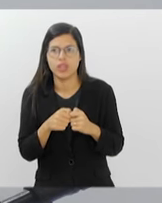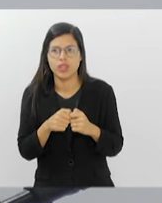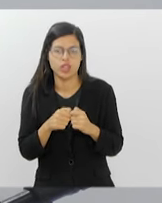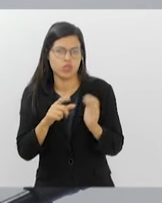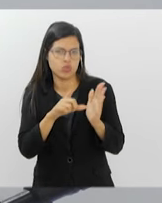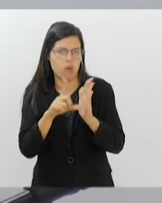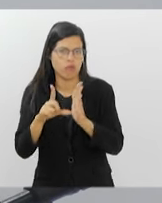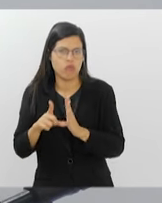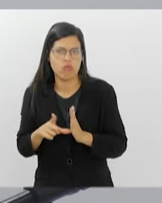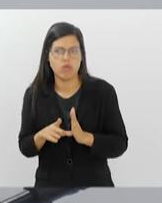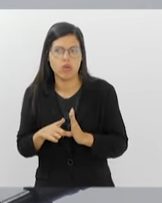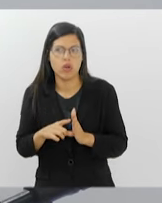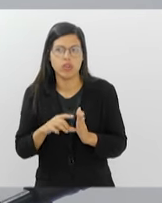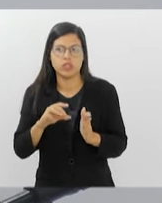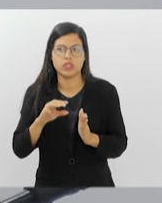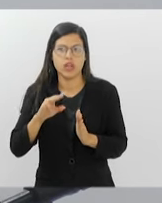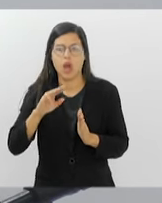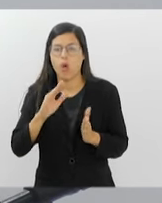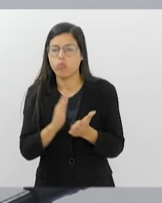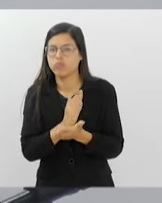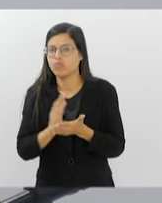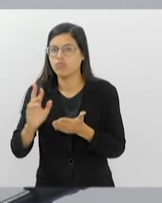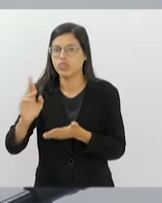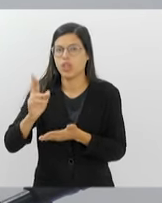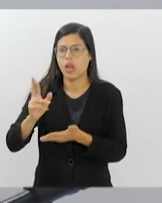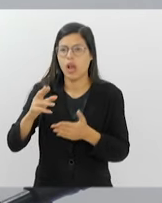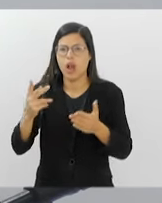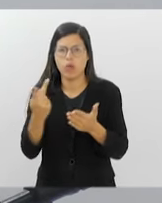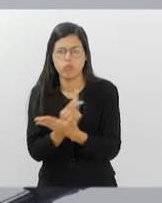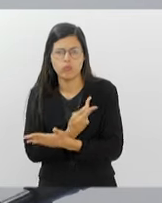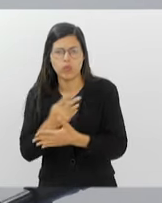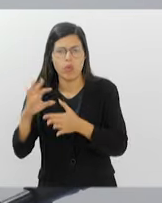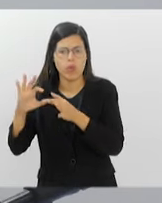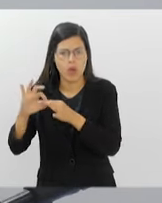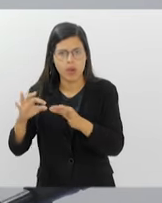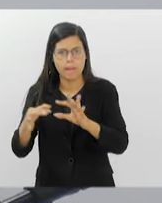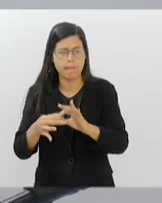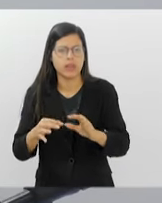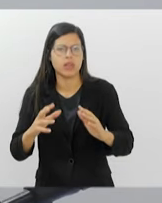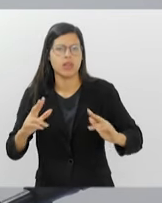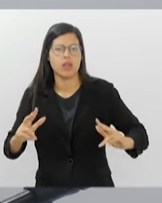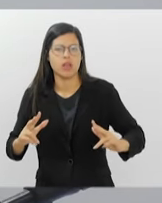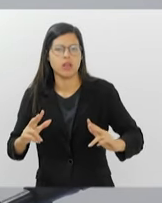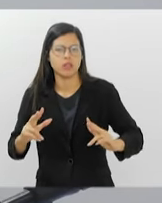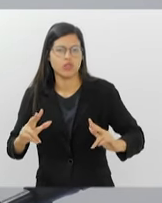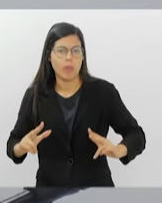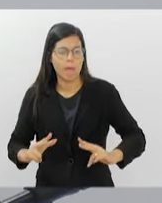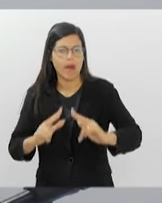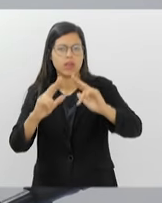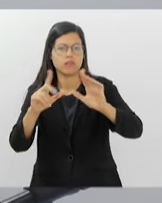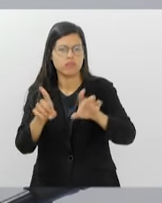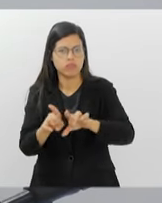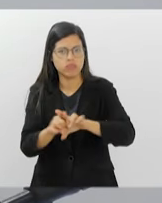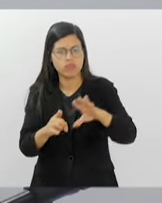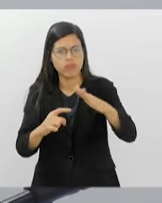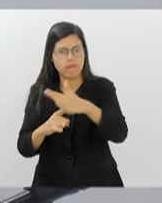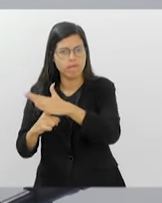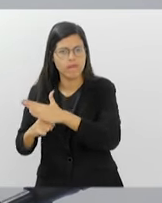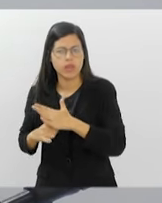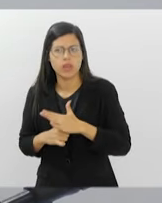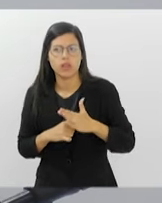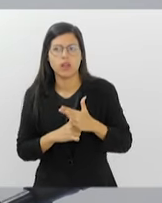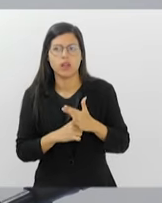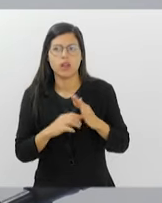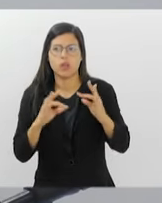alguns milhões de reais a mesma coisa aconteceu na olimpíada de Paris a mesma coisa acontece nas feiras internacionais tudo que é espetáculo o